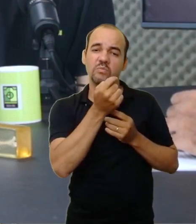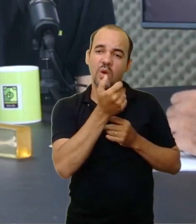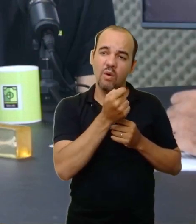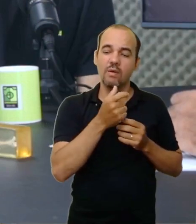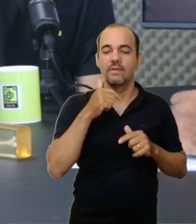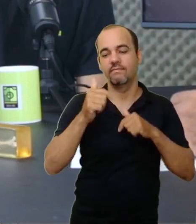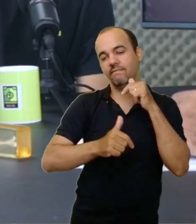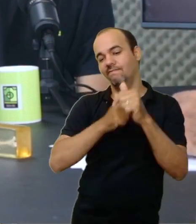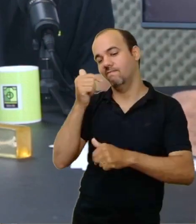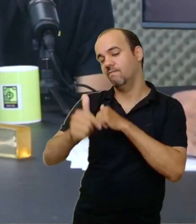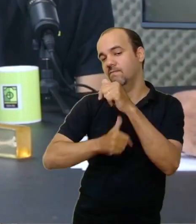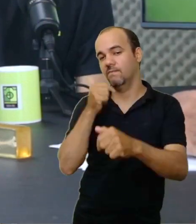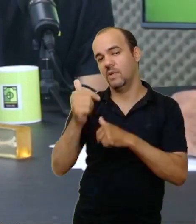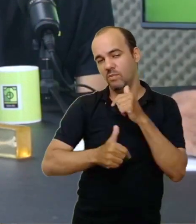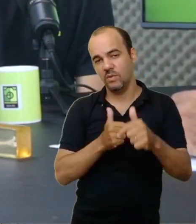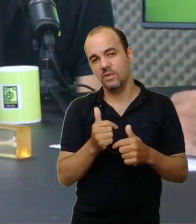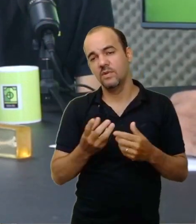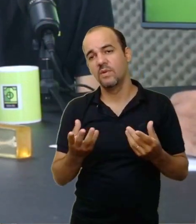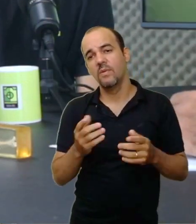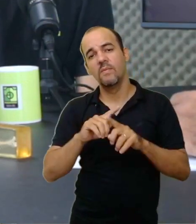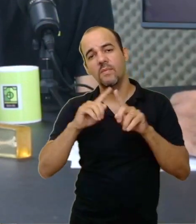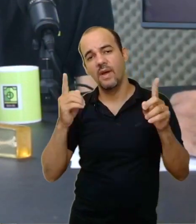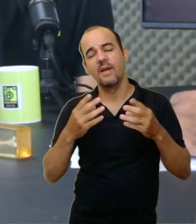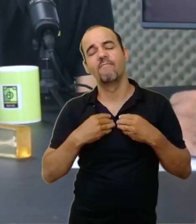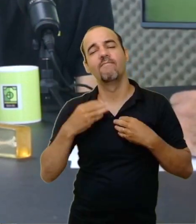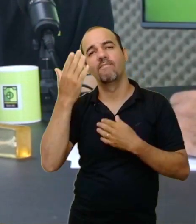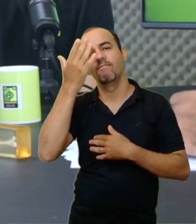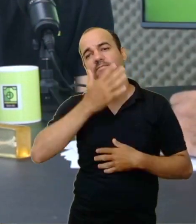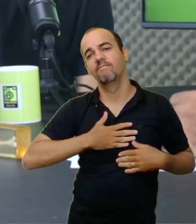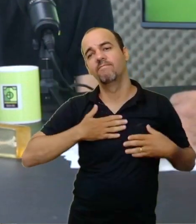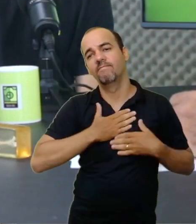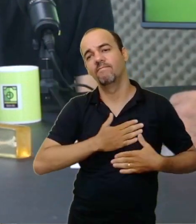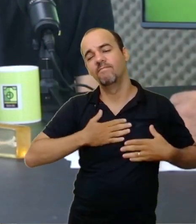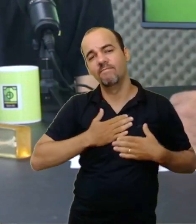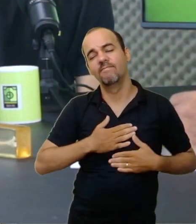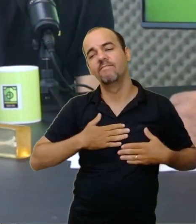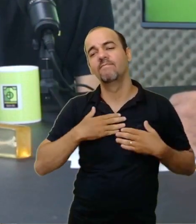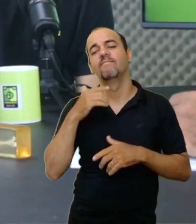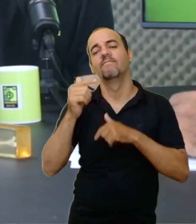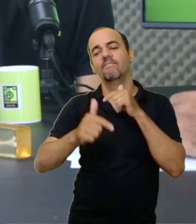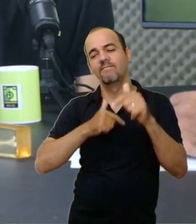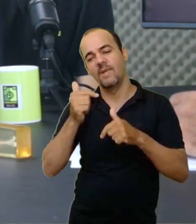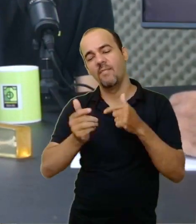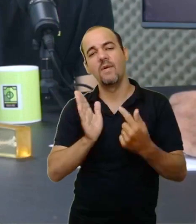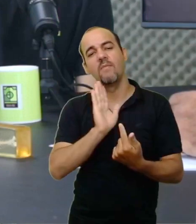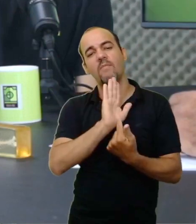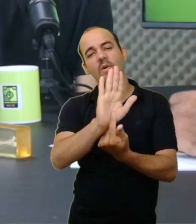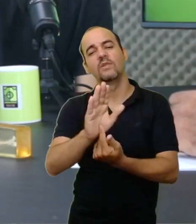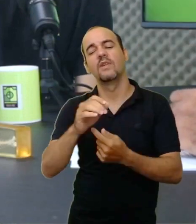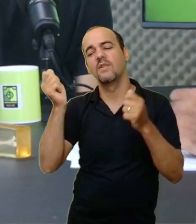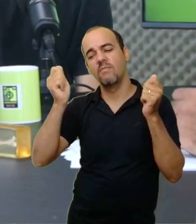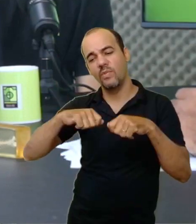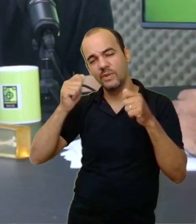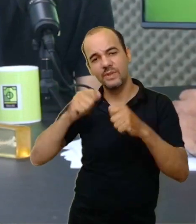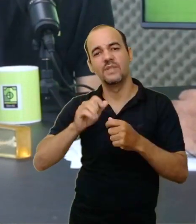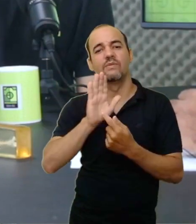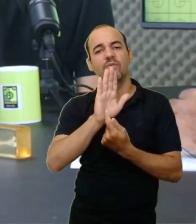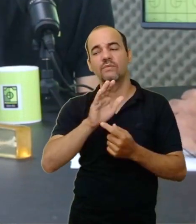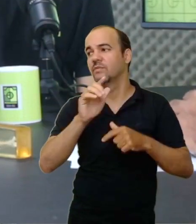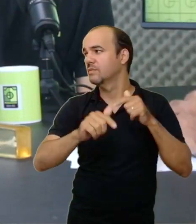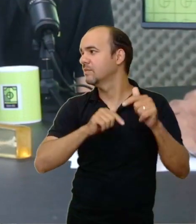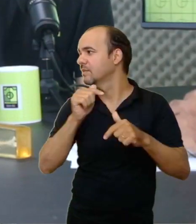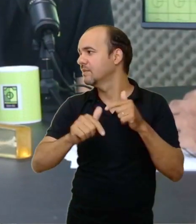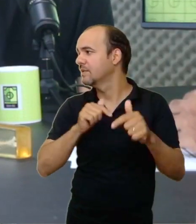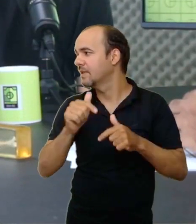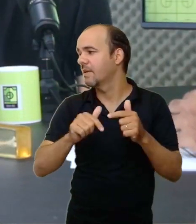gratificante poder transmitir isso, poder trazer resultados bons e mostrar, é possível fazer isso, sabe?